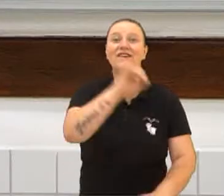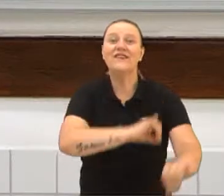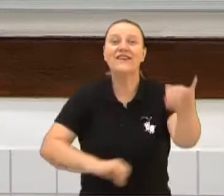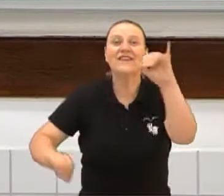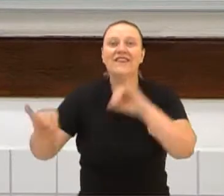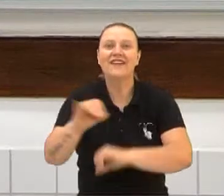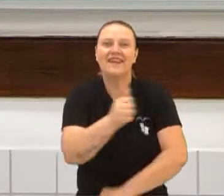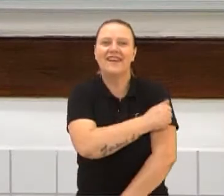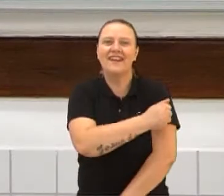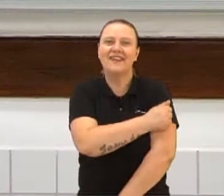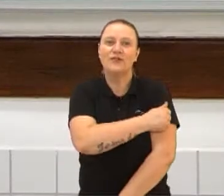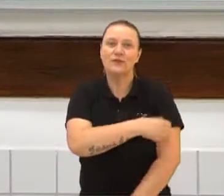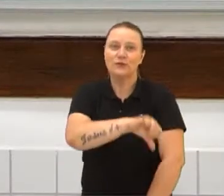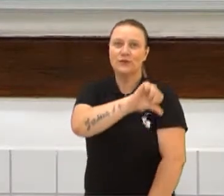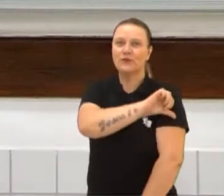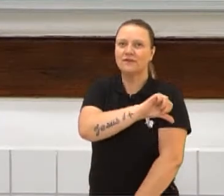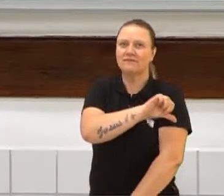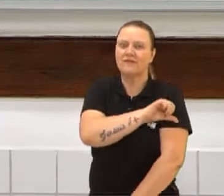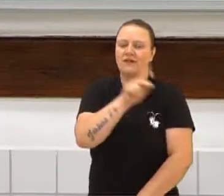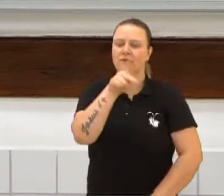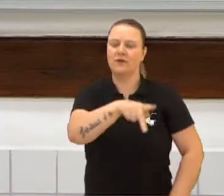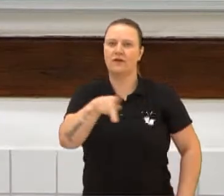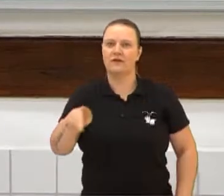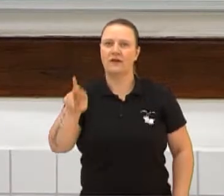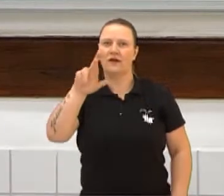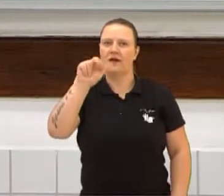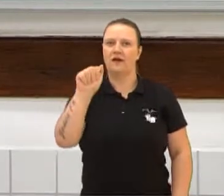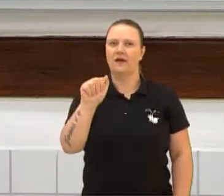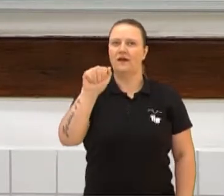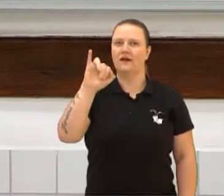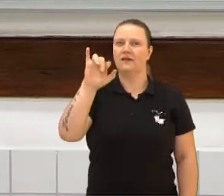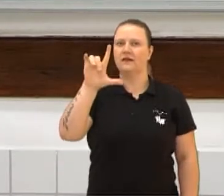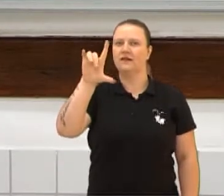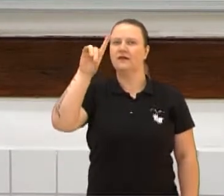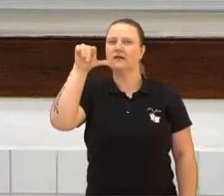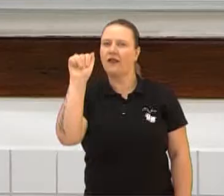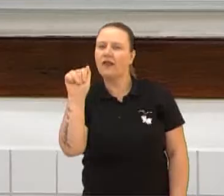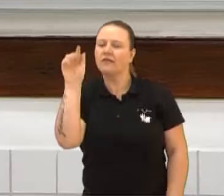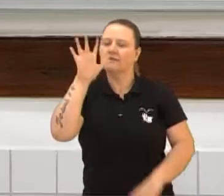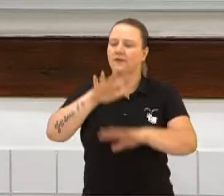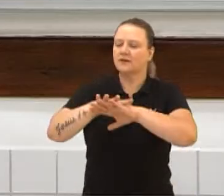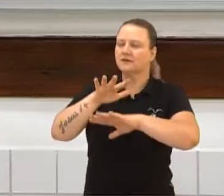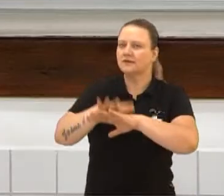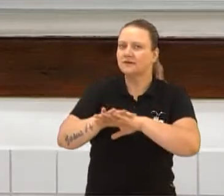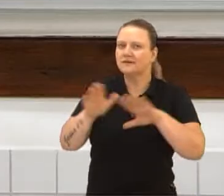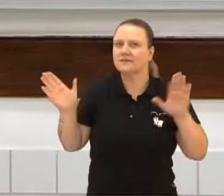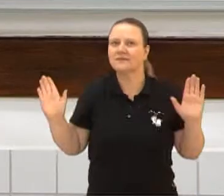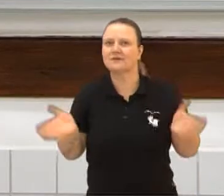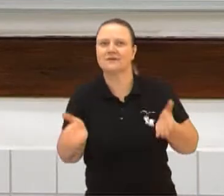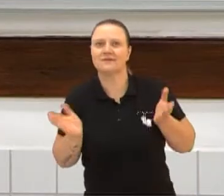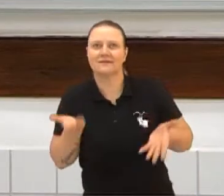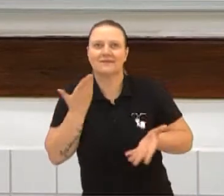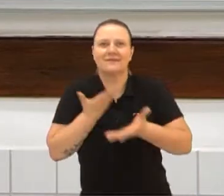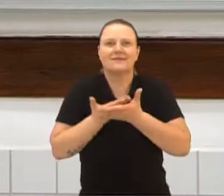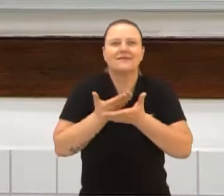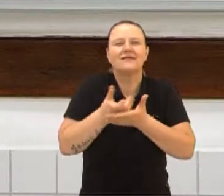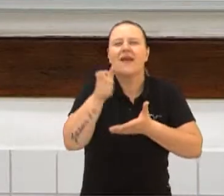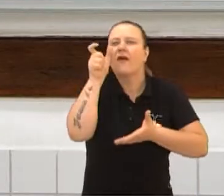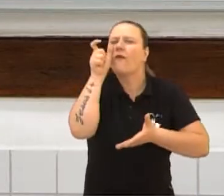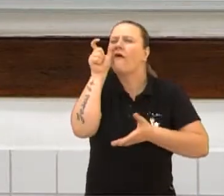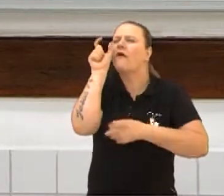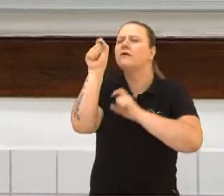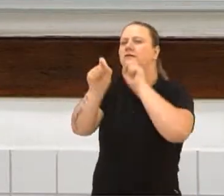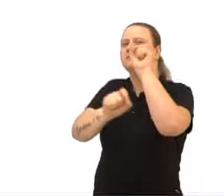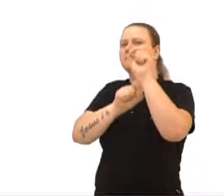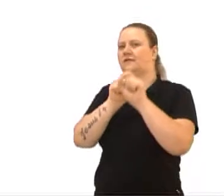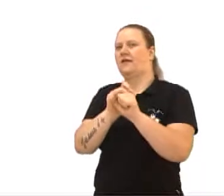Olá, pessoal do 9º ano, eu sou a professora Railda, de Matemática. E na nossa aula de hoje, o que é que a gente vai